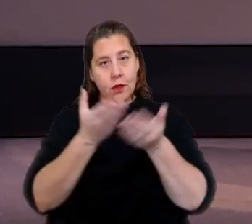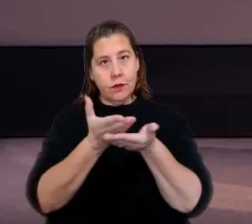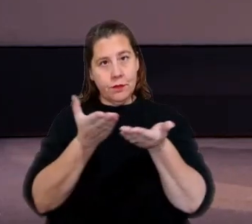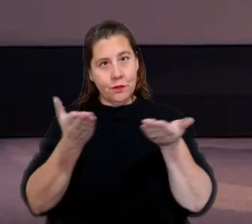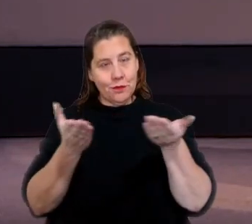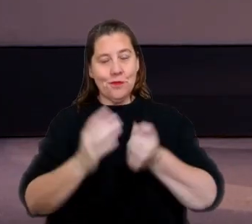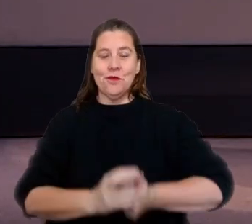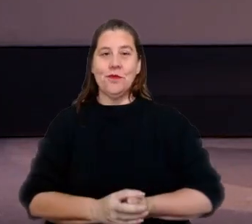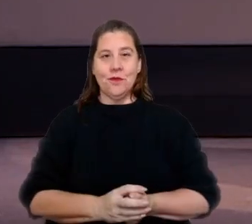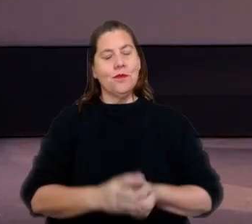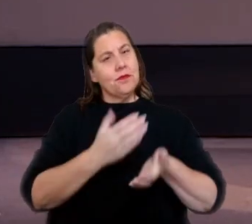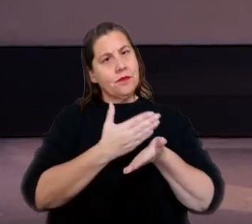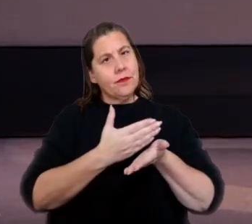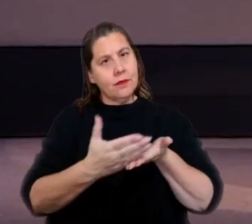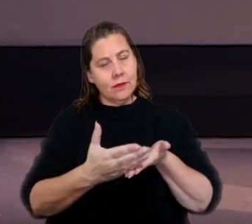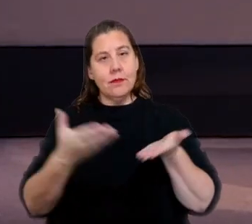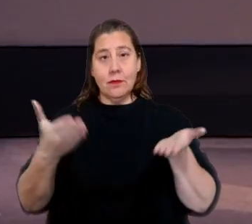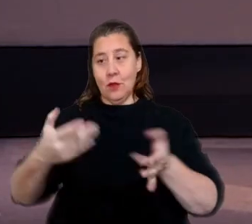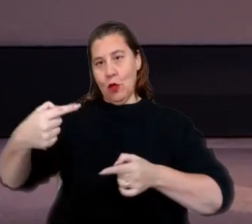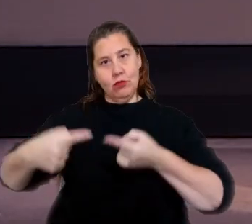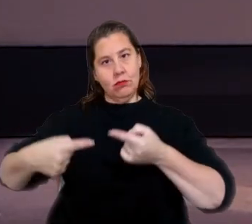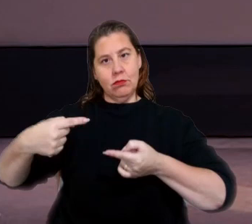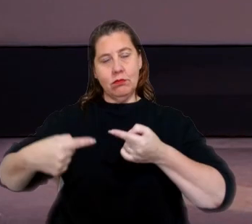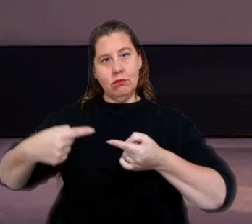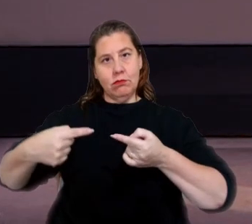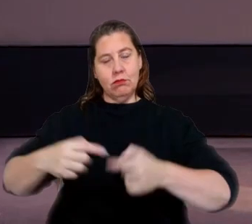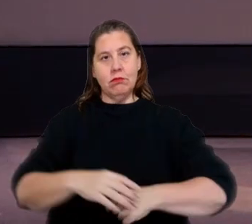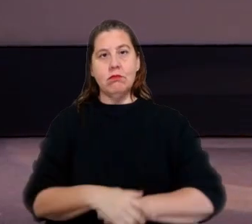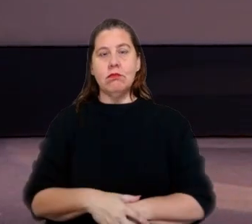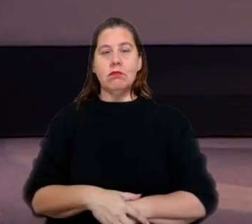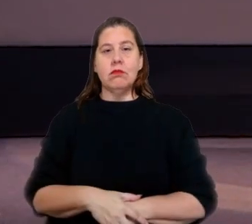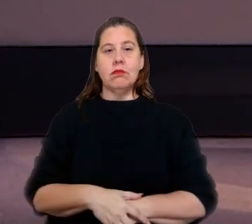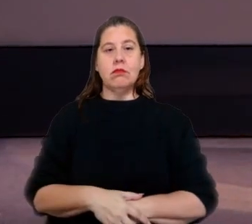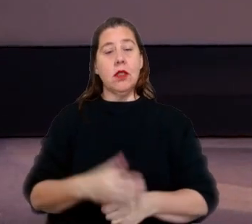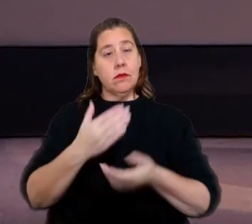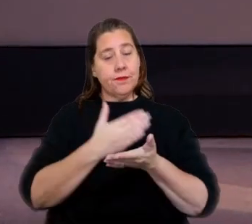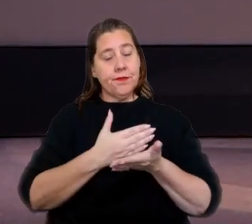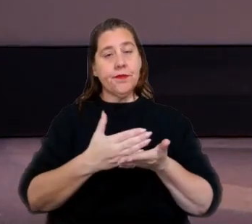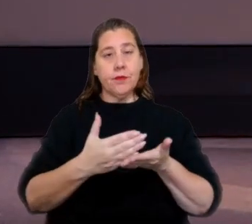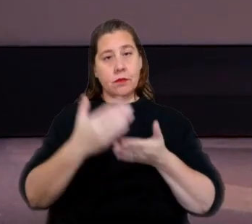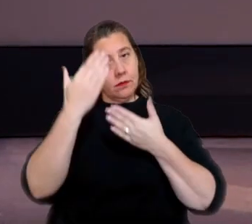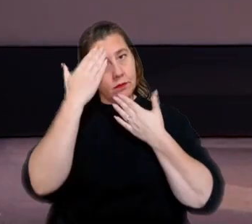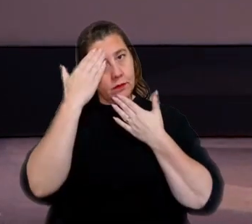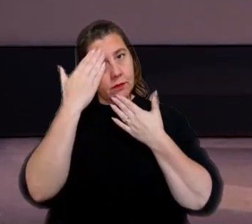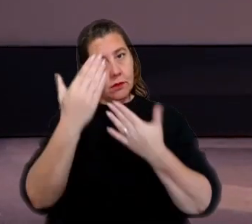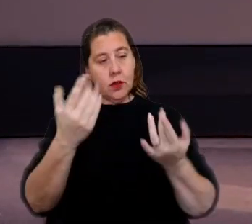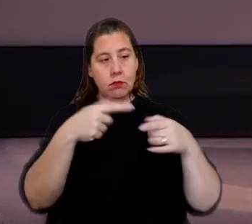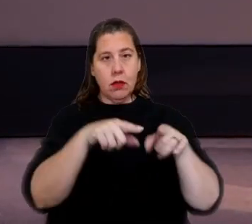Bom, boa noite a todos. A gente vai começar agora o nosso debate. Vou